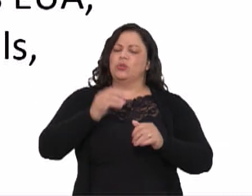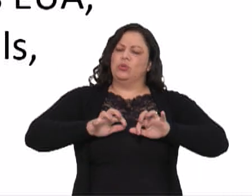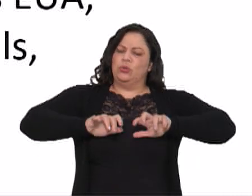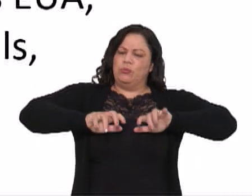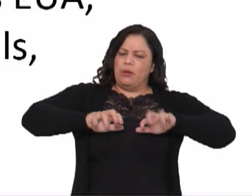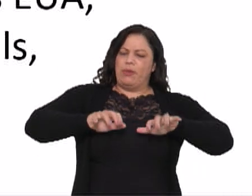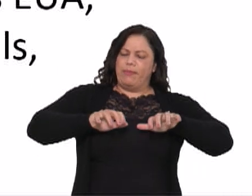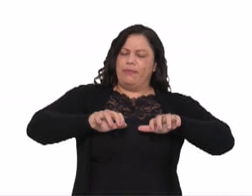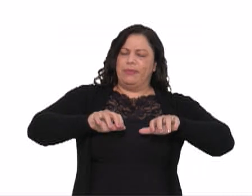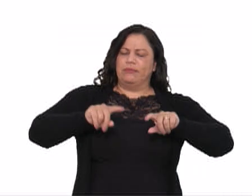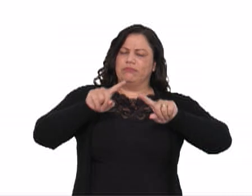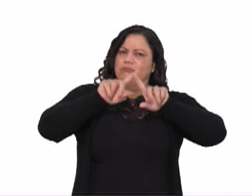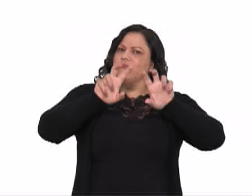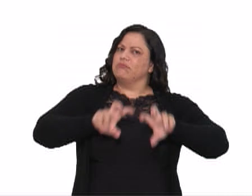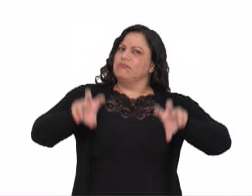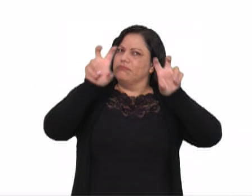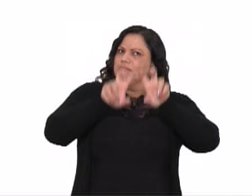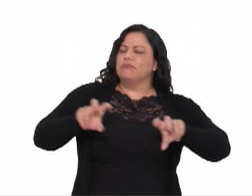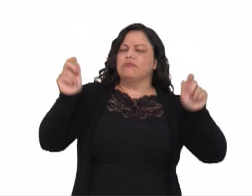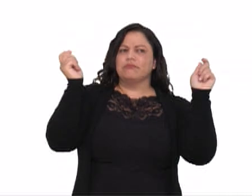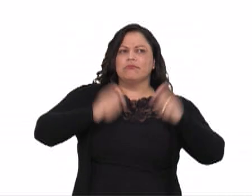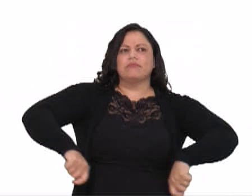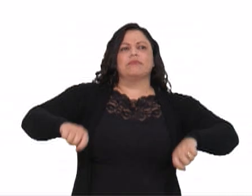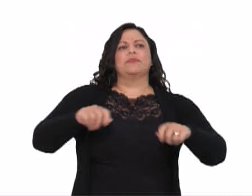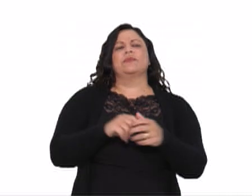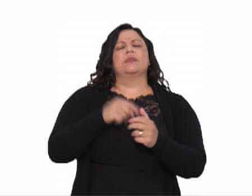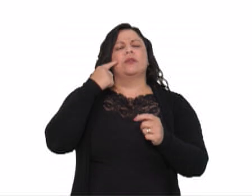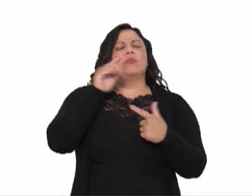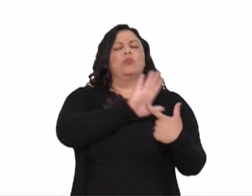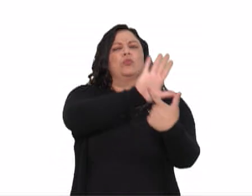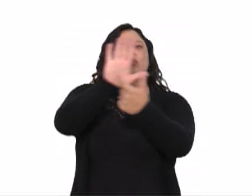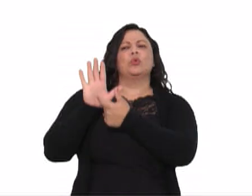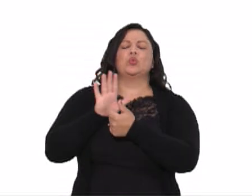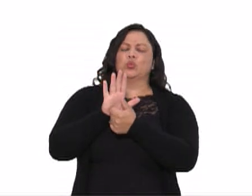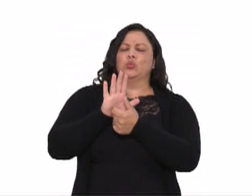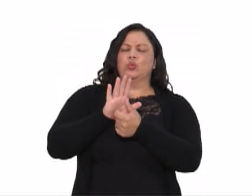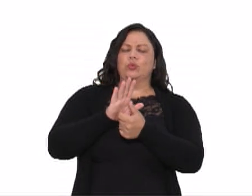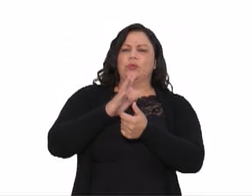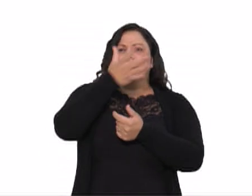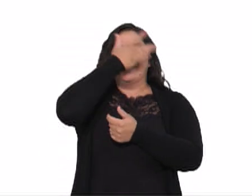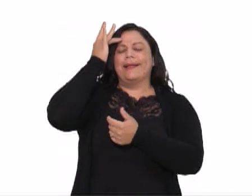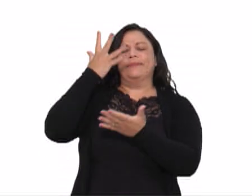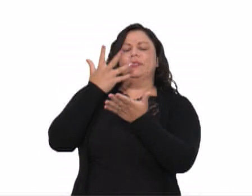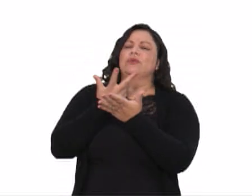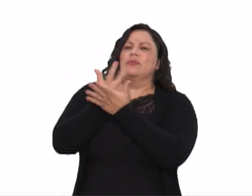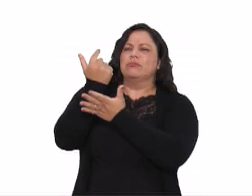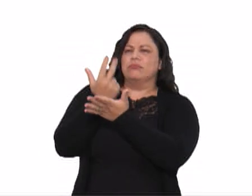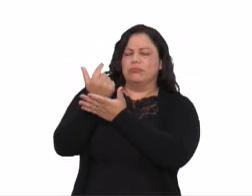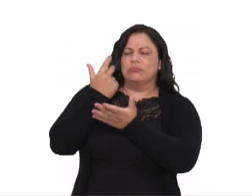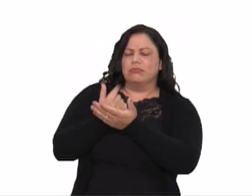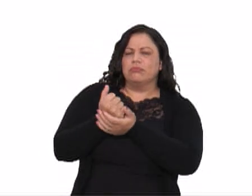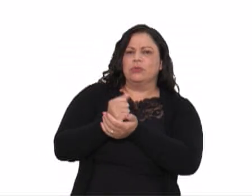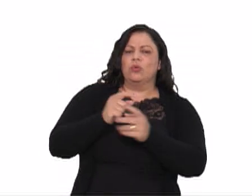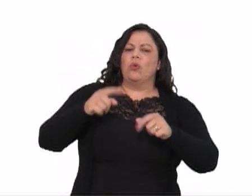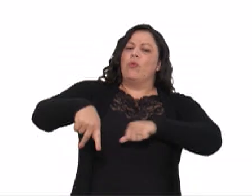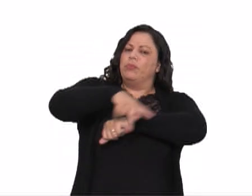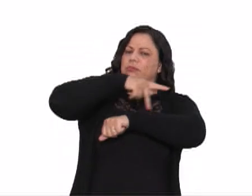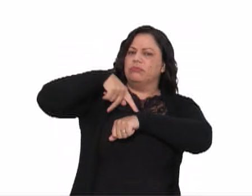Slack Deals, mostrou que os consumidores daquele país têm